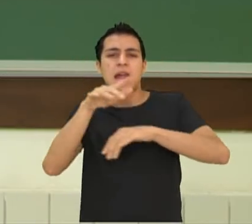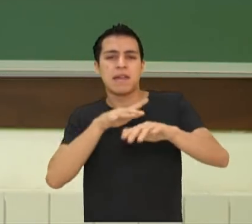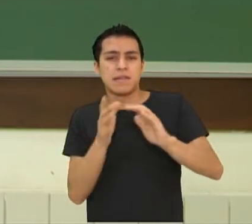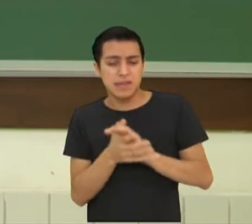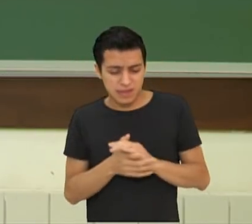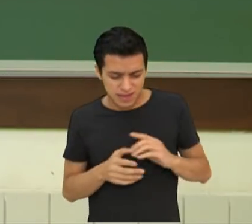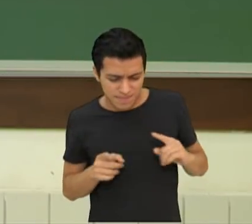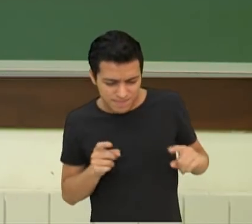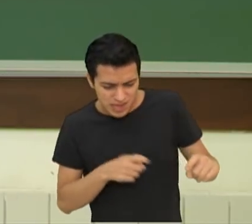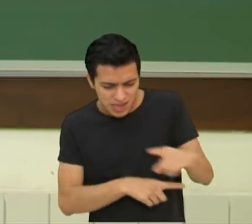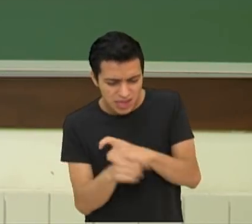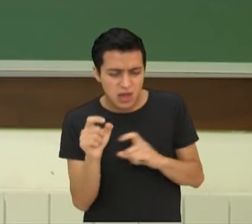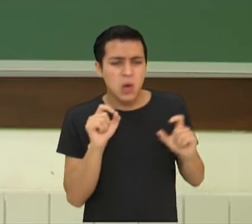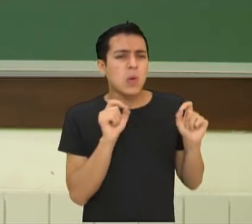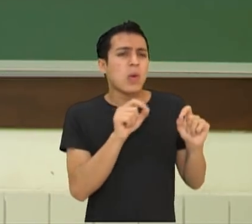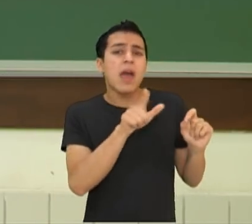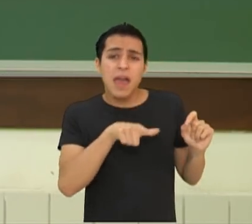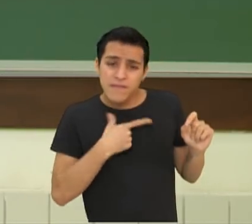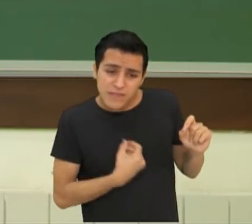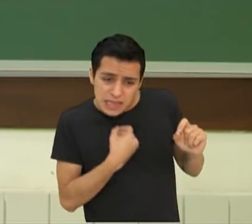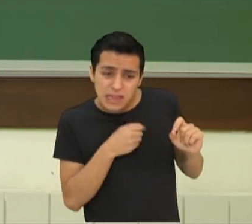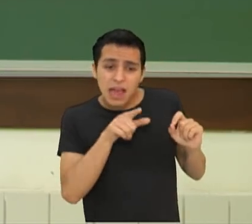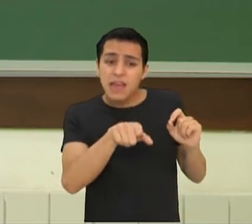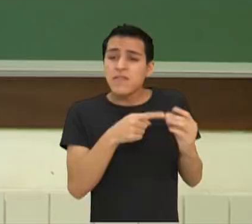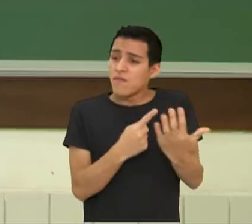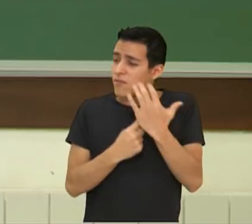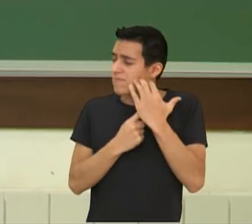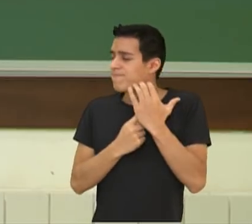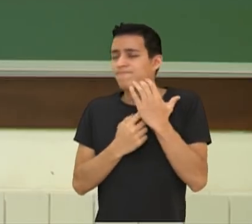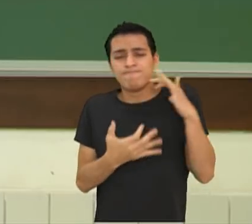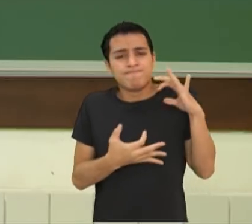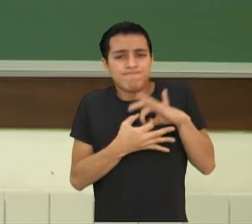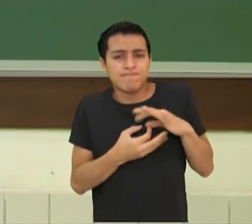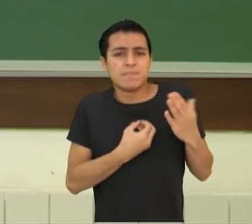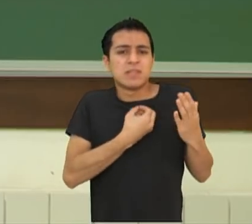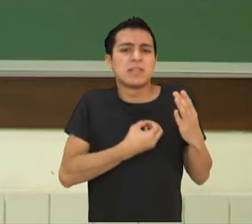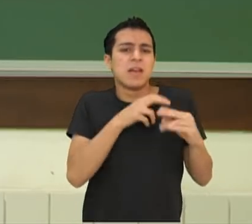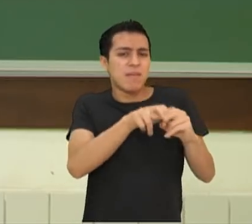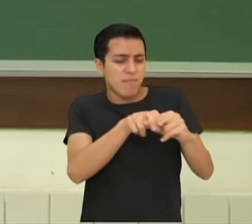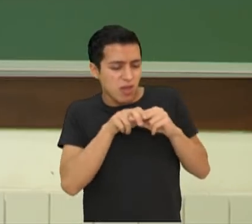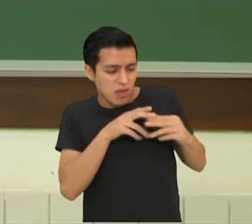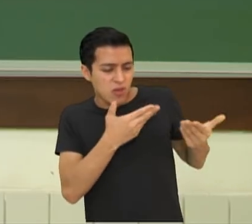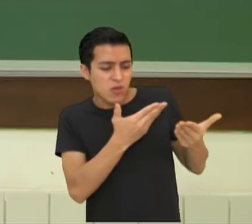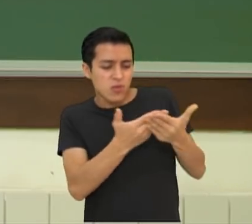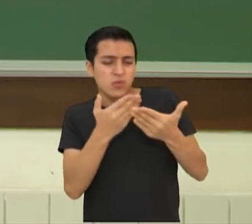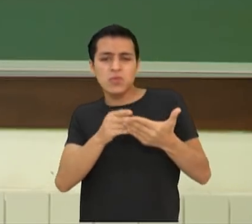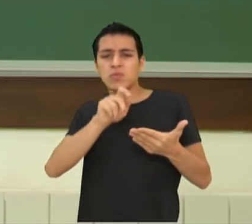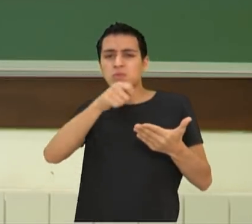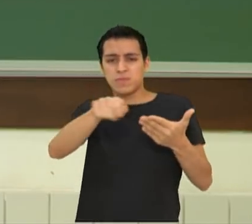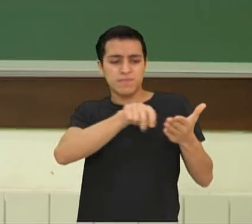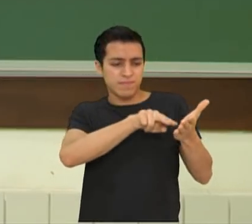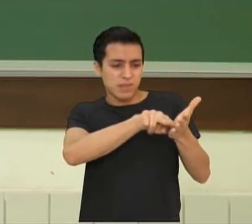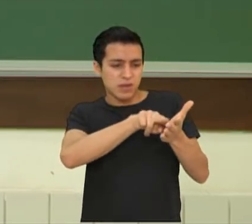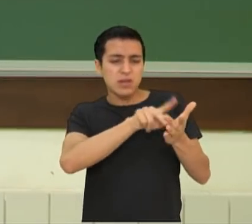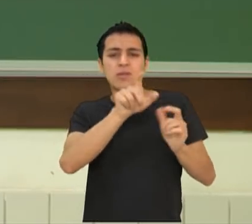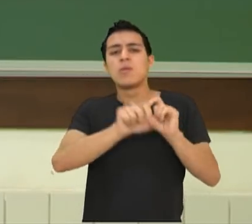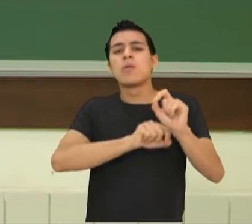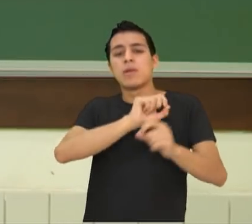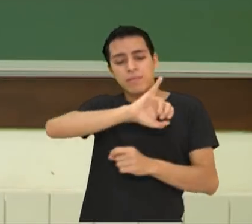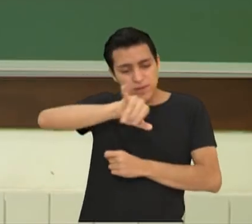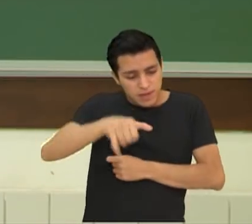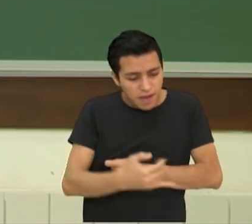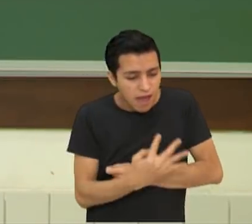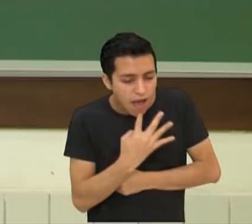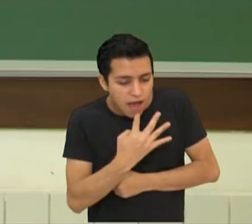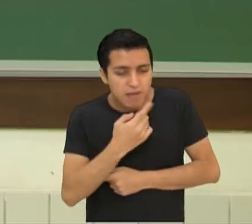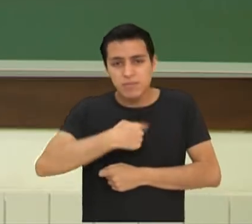são bactérias, são seres vivos que interferem diretamente na nossa vida, por isso a gente estuda um pouquinho sobre eles, para conhecer,